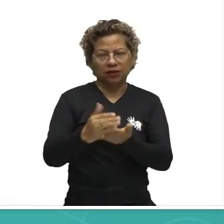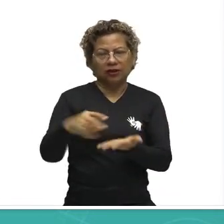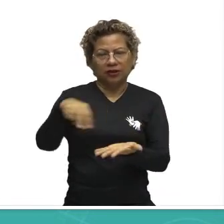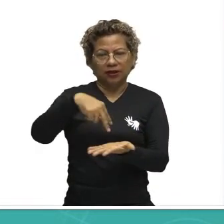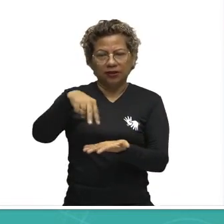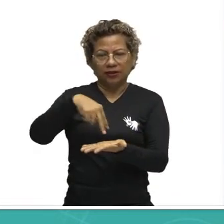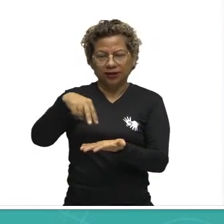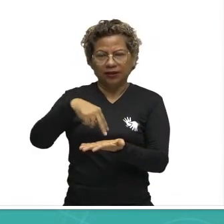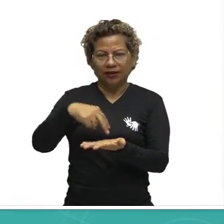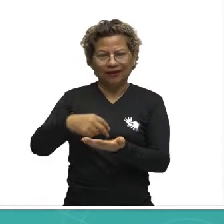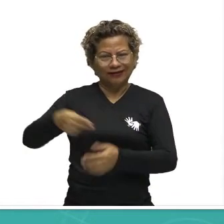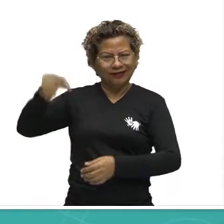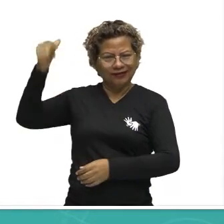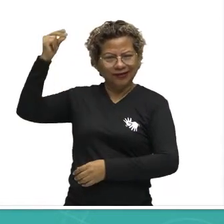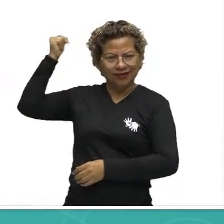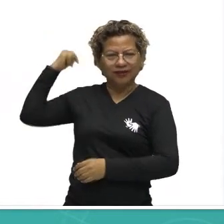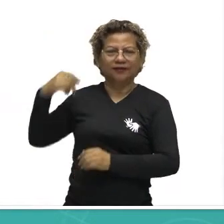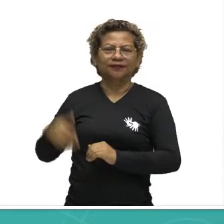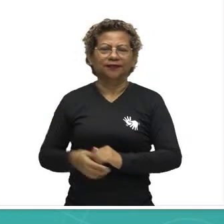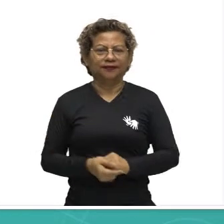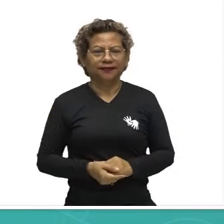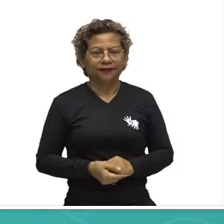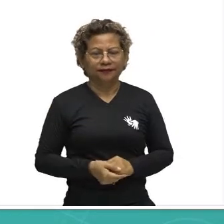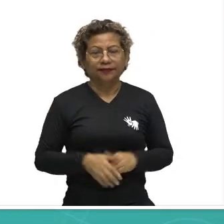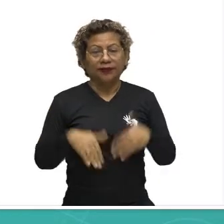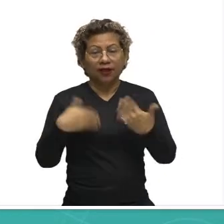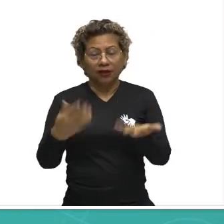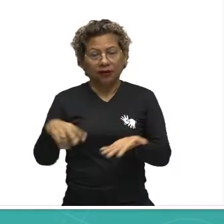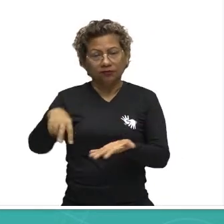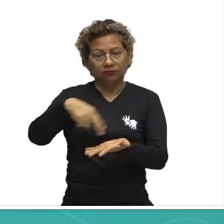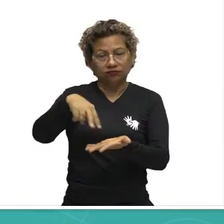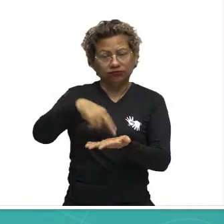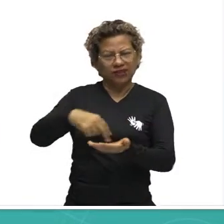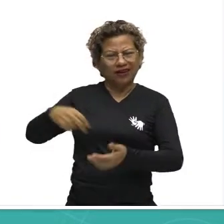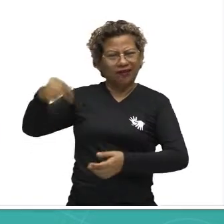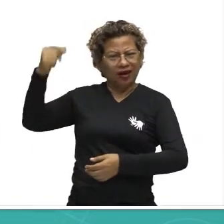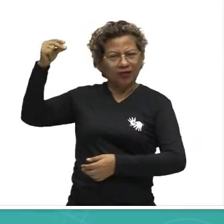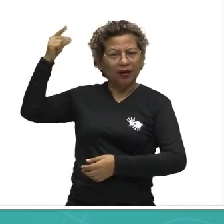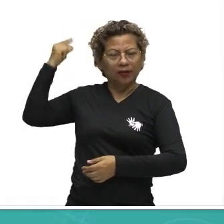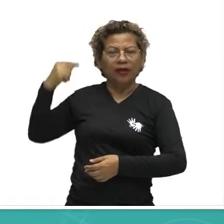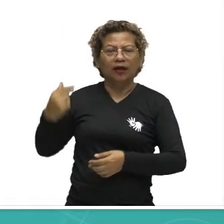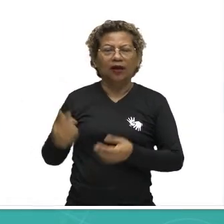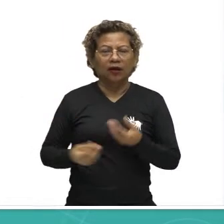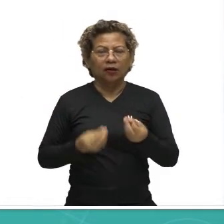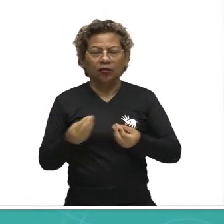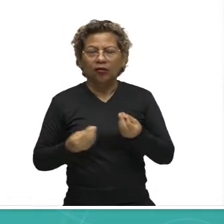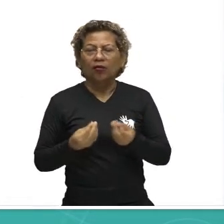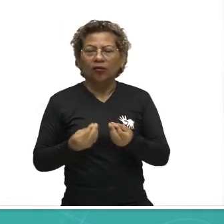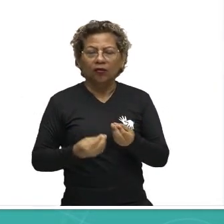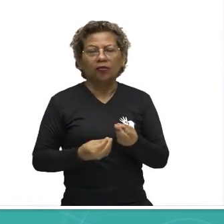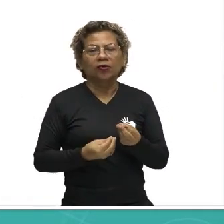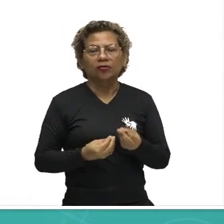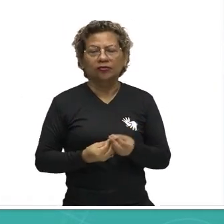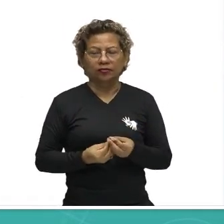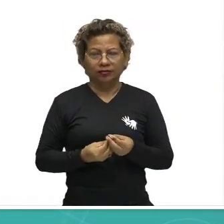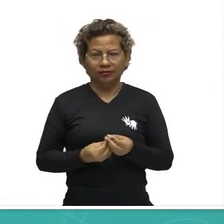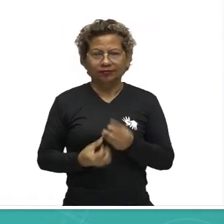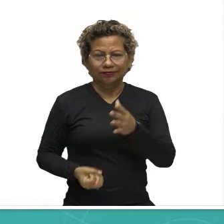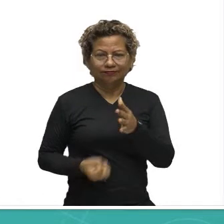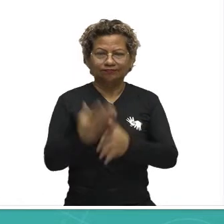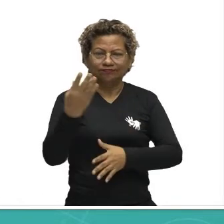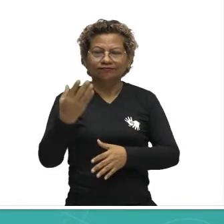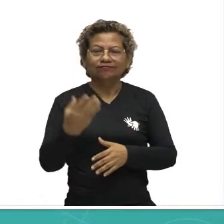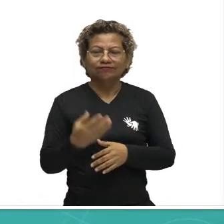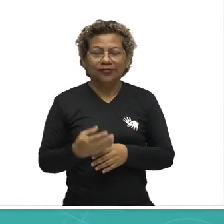dança primitiva. Vamos lá? Então, dança primitiva. A dança nasceu associada às práticas mágicas do